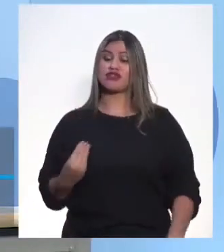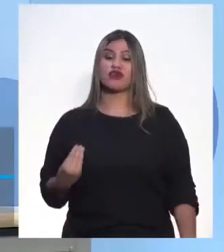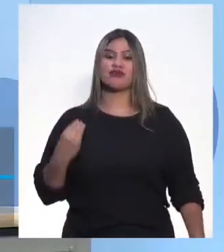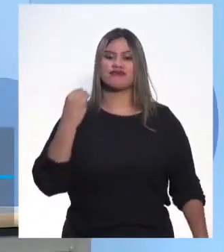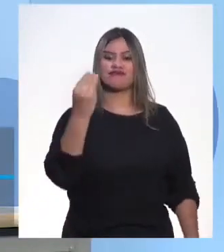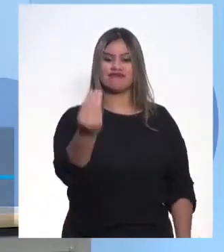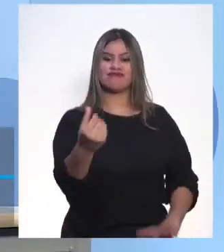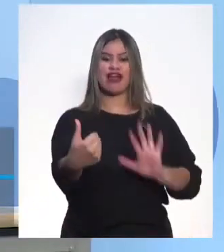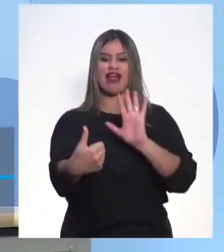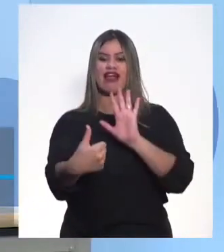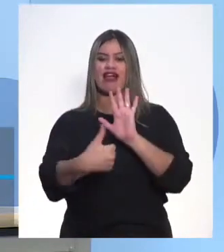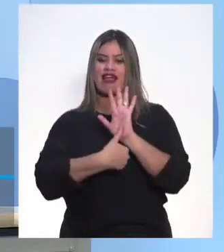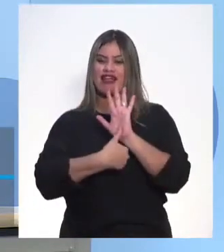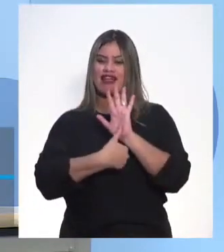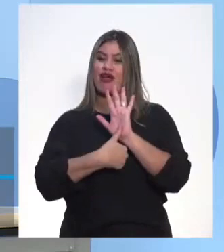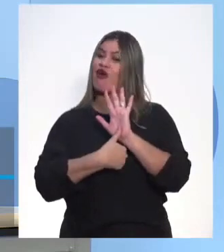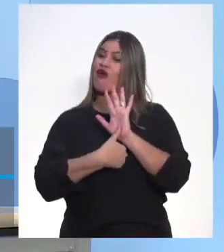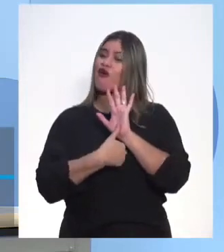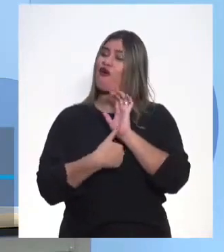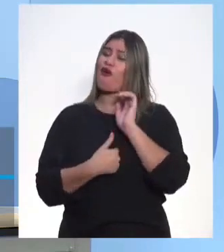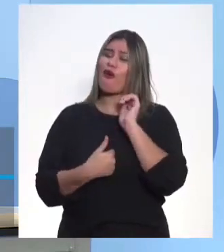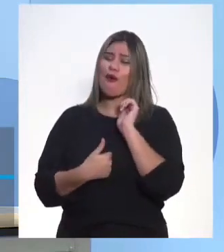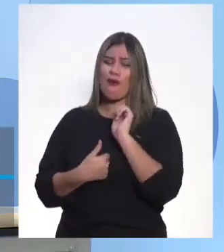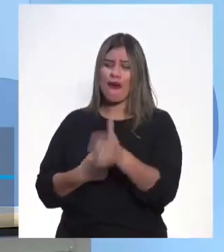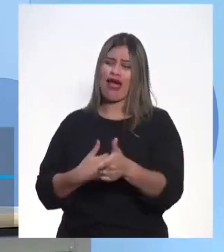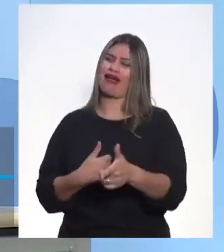RG. Quase que eu fiz isso.